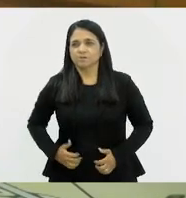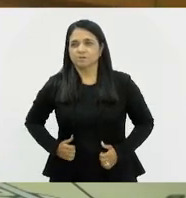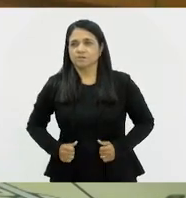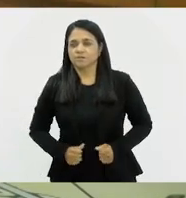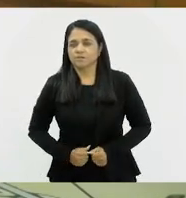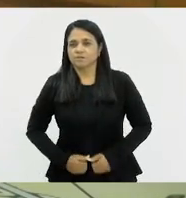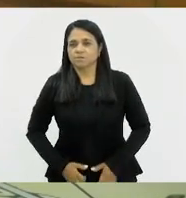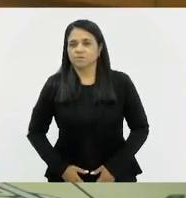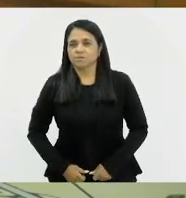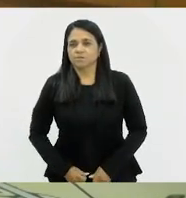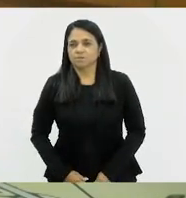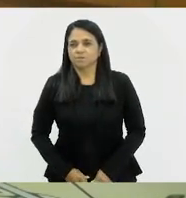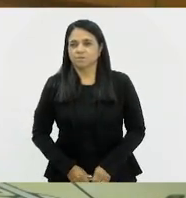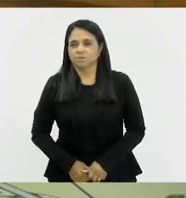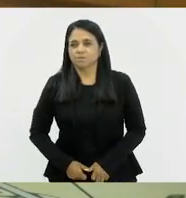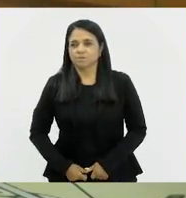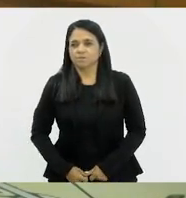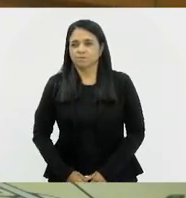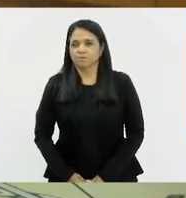Ele que passa?